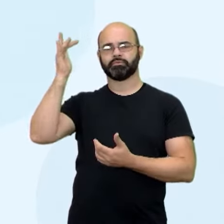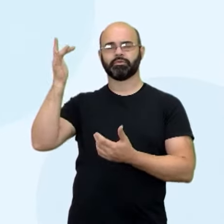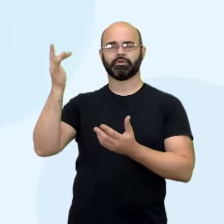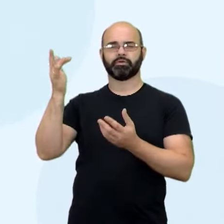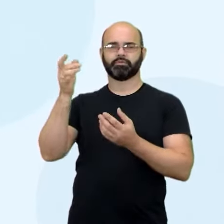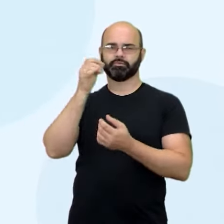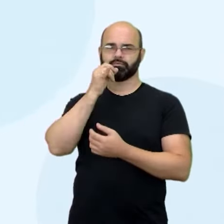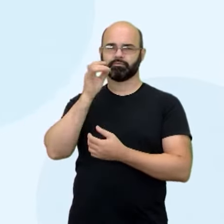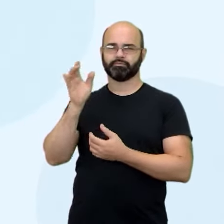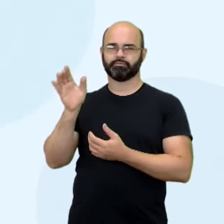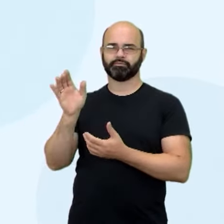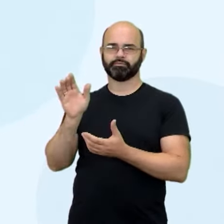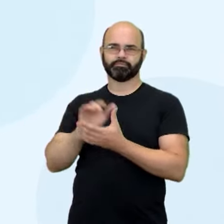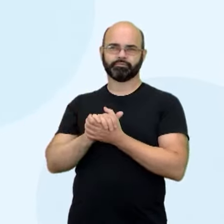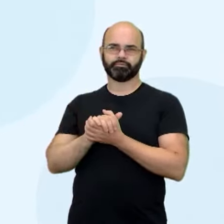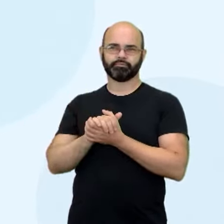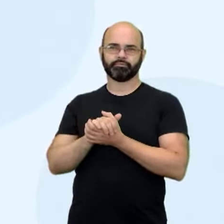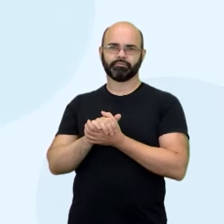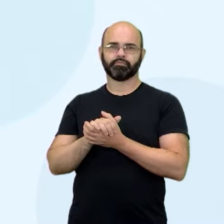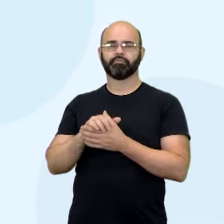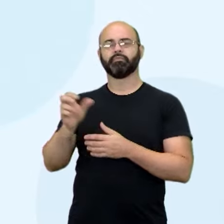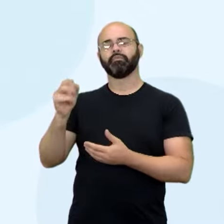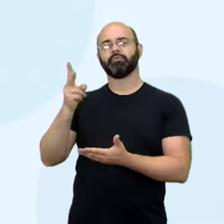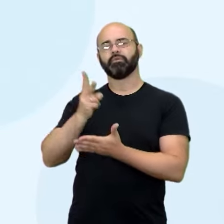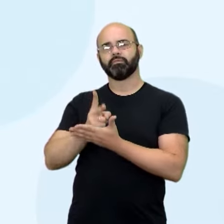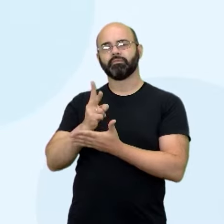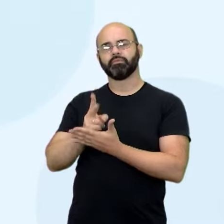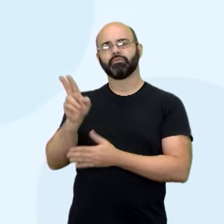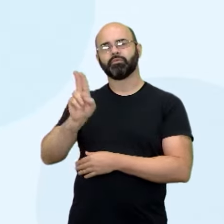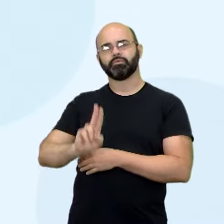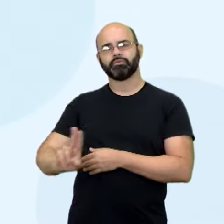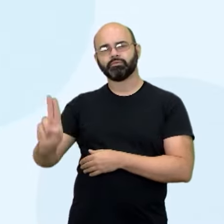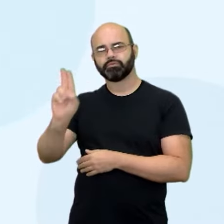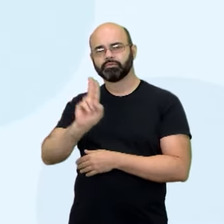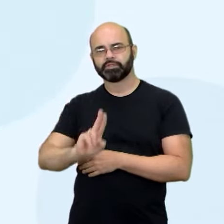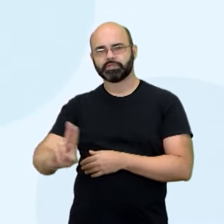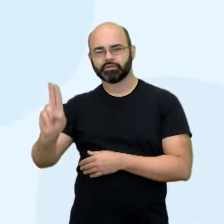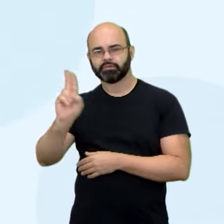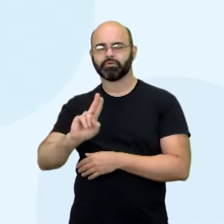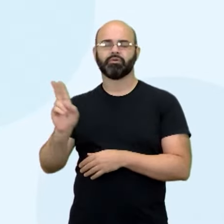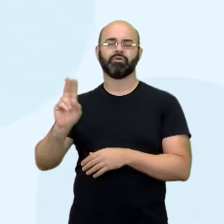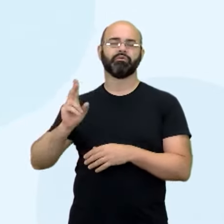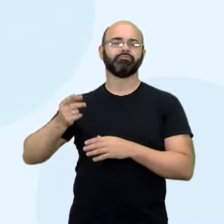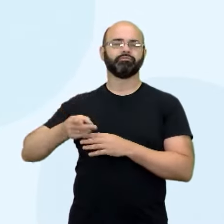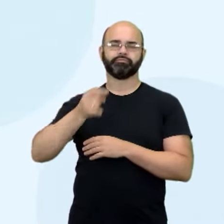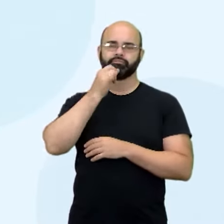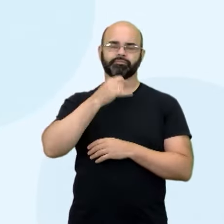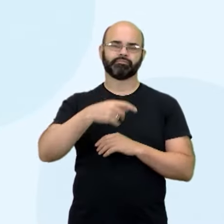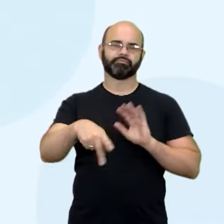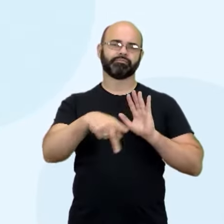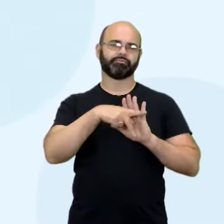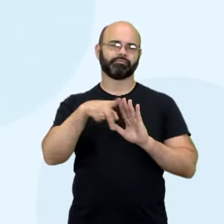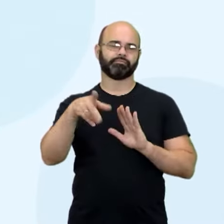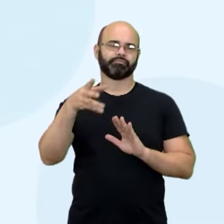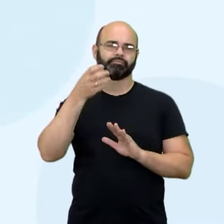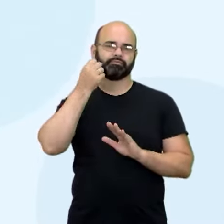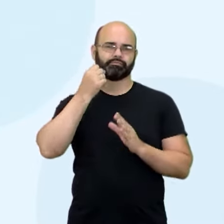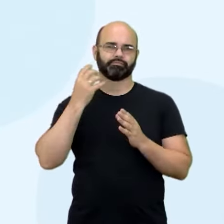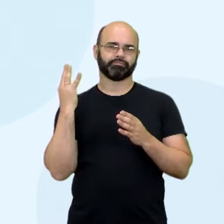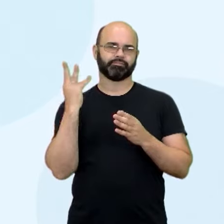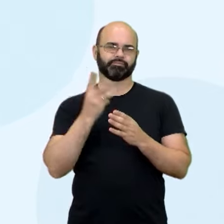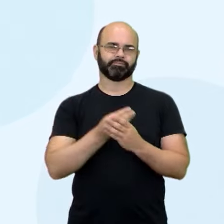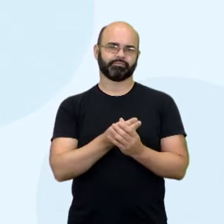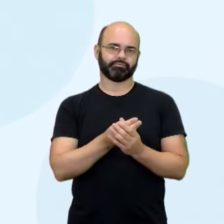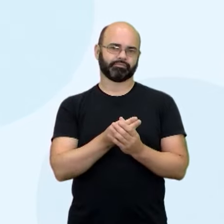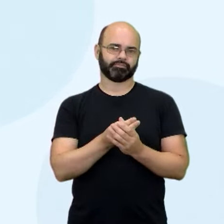usufruto no contexto que tem um tempo permanente, um tempo vitalício, e no caso de patrimônio, é vitalício, é para um grupo,